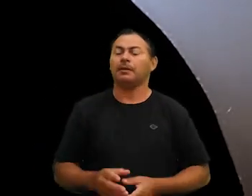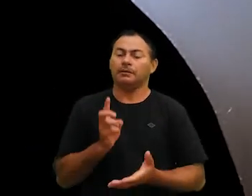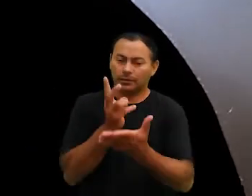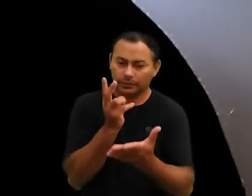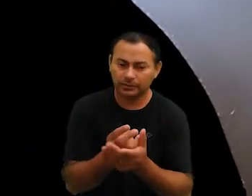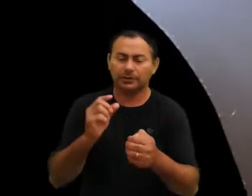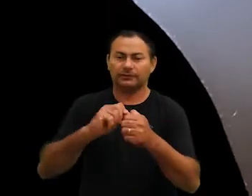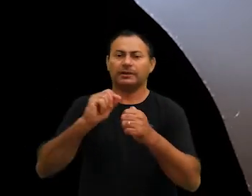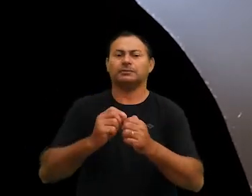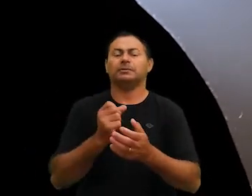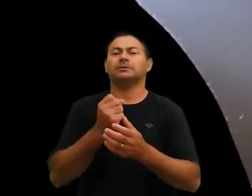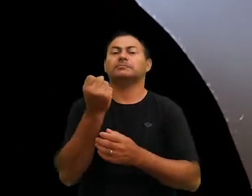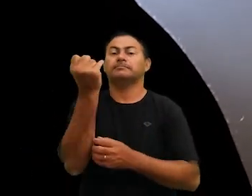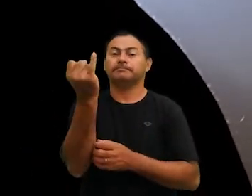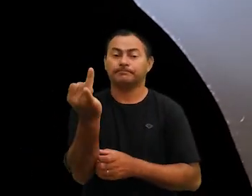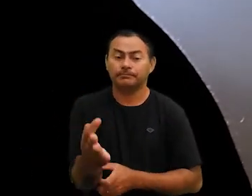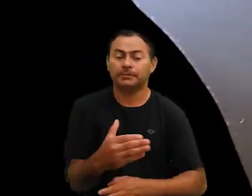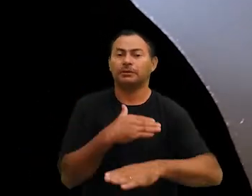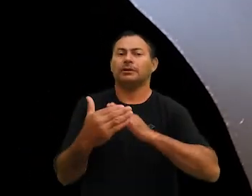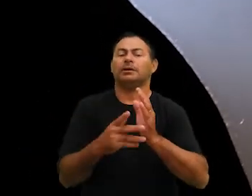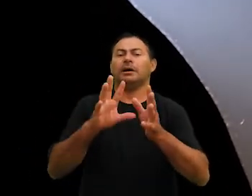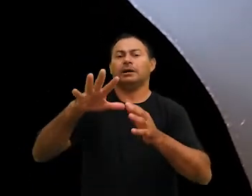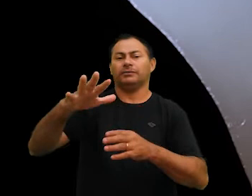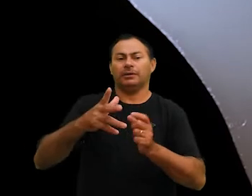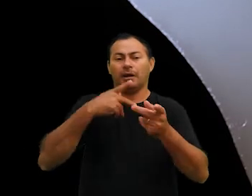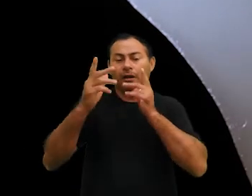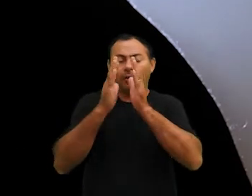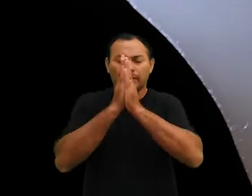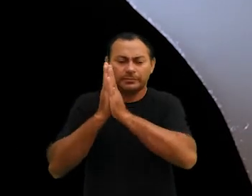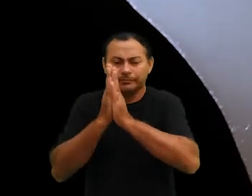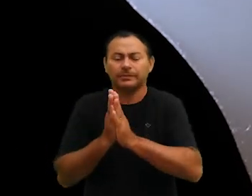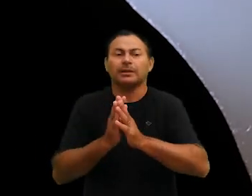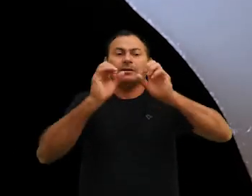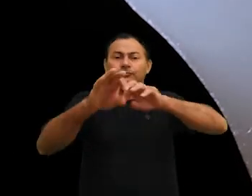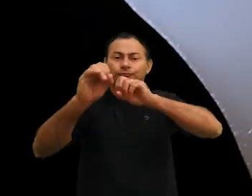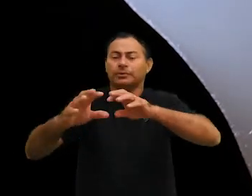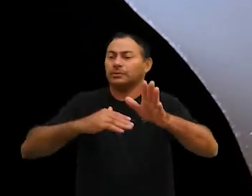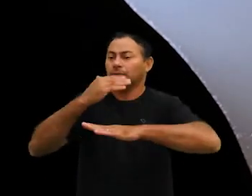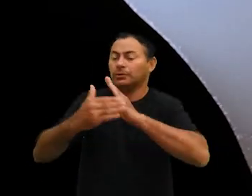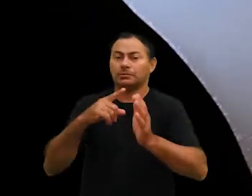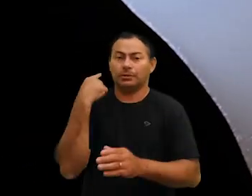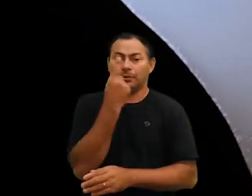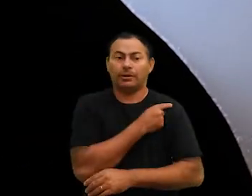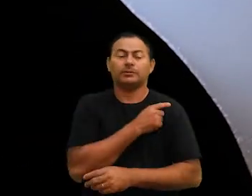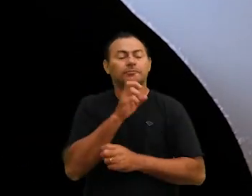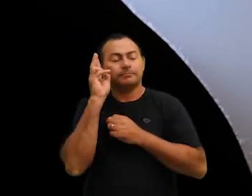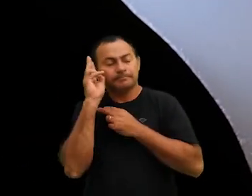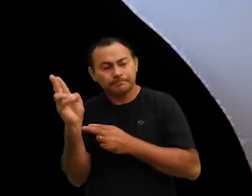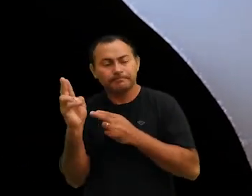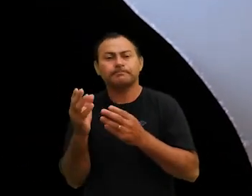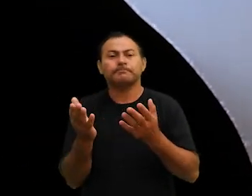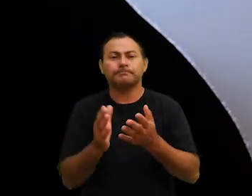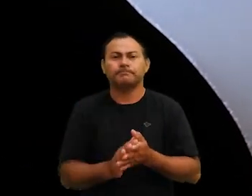E ele continuava fazendo aquilo as madrugadas inteiras e dando muitas vezes com a sua oração lições em todos nós que estávamos